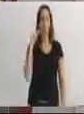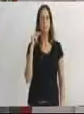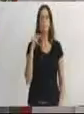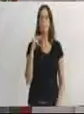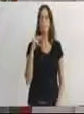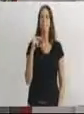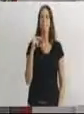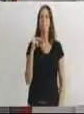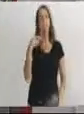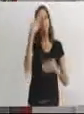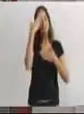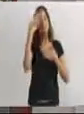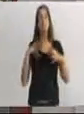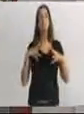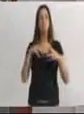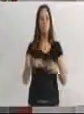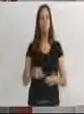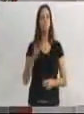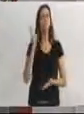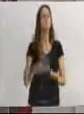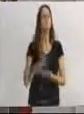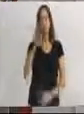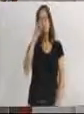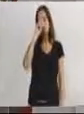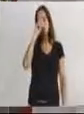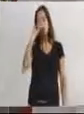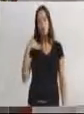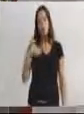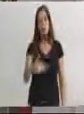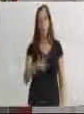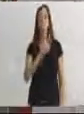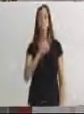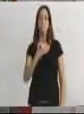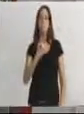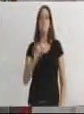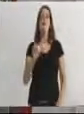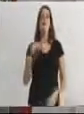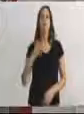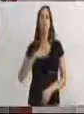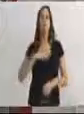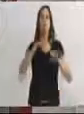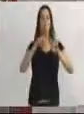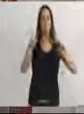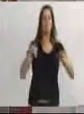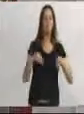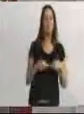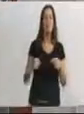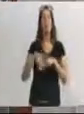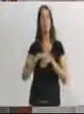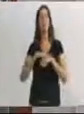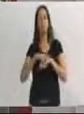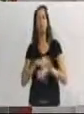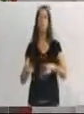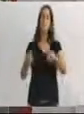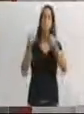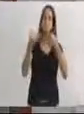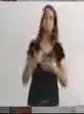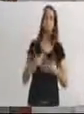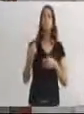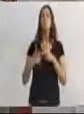então agradecer a todos aqueles que diariamente procuram nosso gabinete nossa assessoria que relatam os seus problemas relatam suas dificuldades e